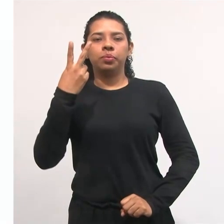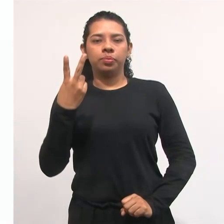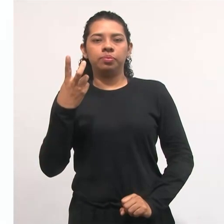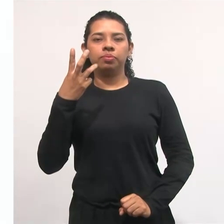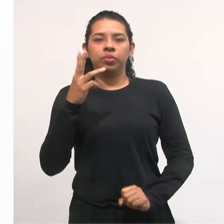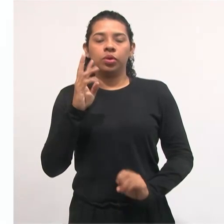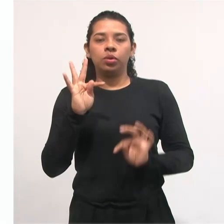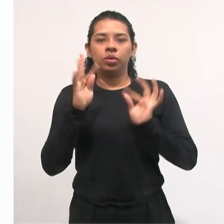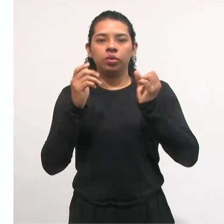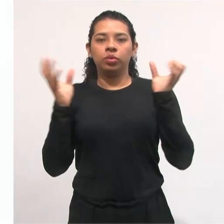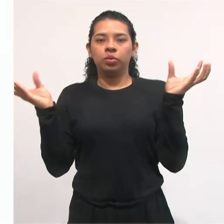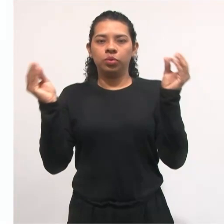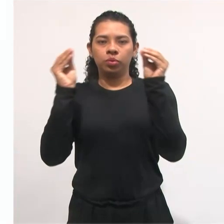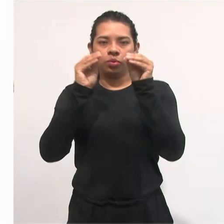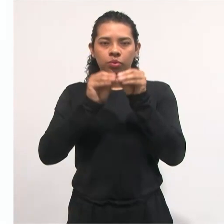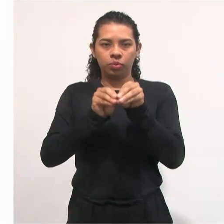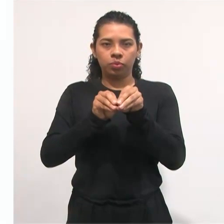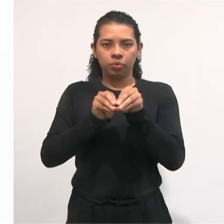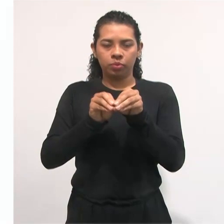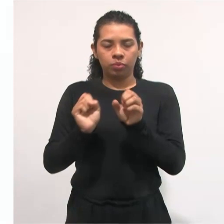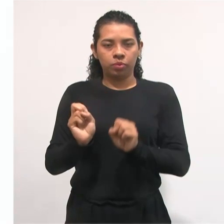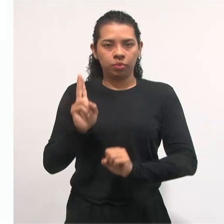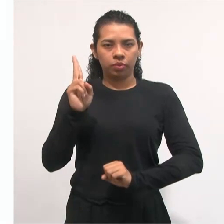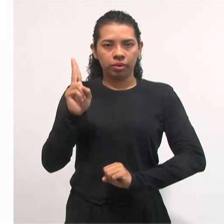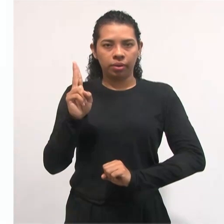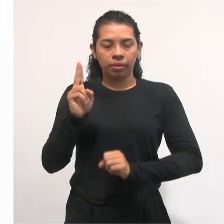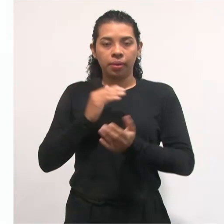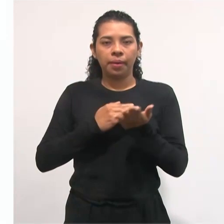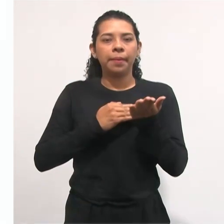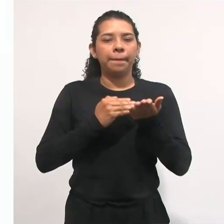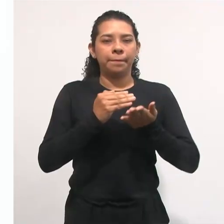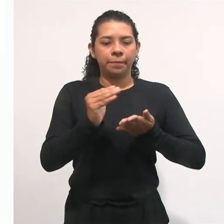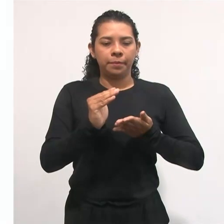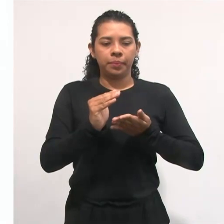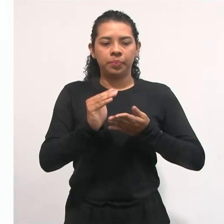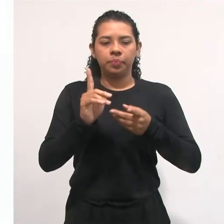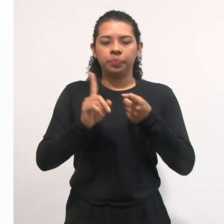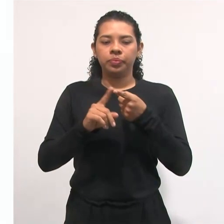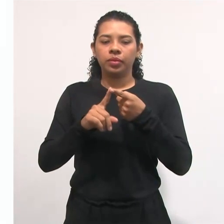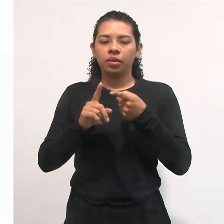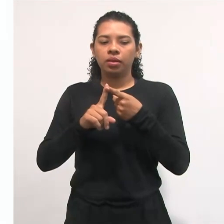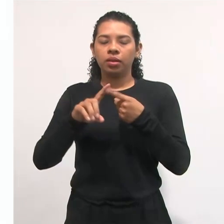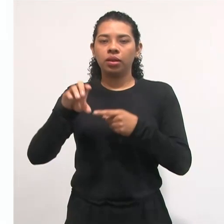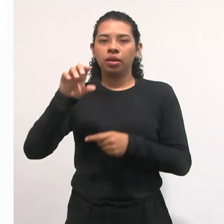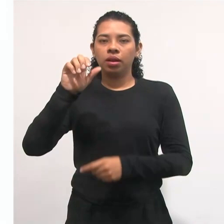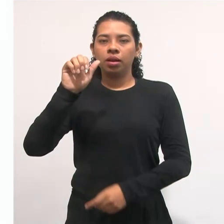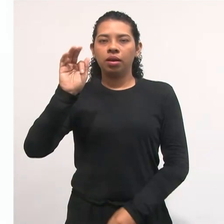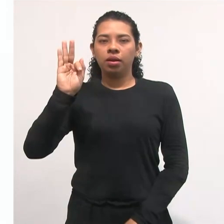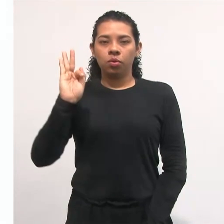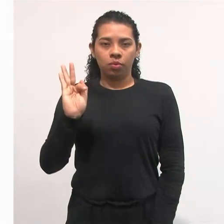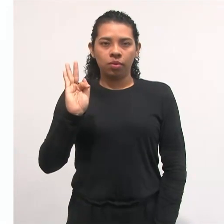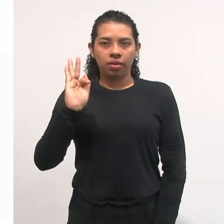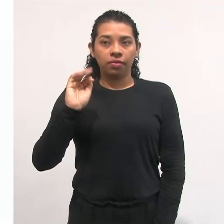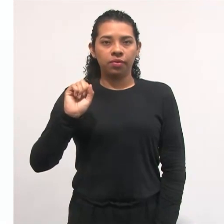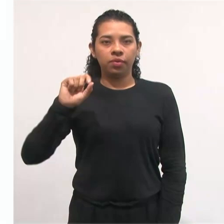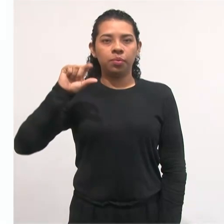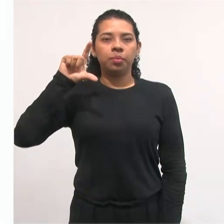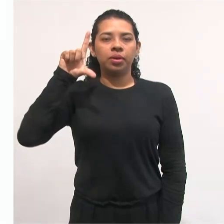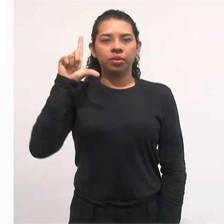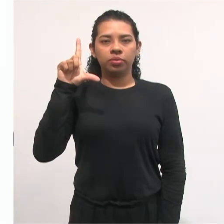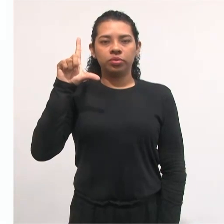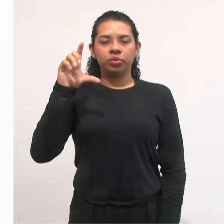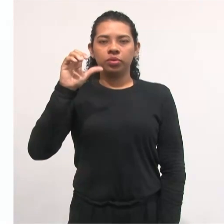classe K, beleza? E a frequência acumulada relativa, que é o F